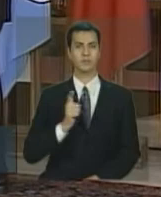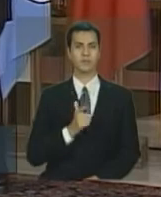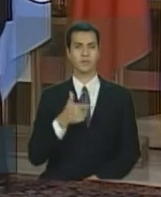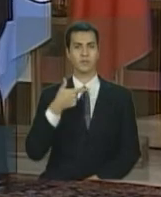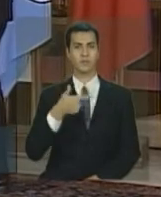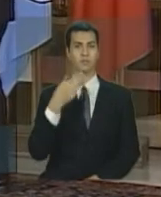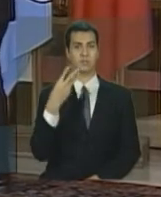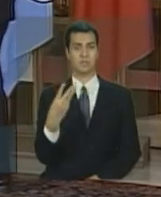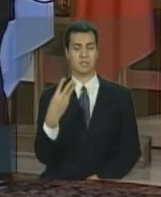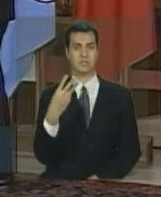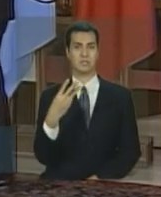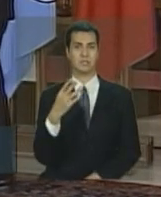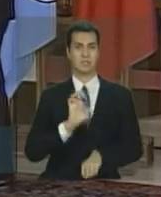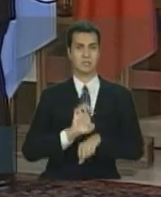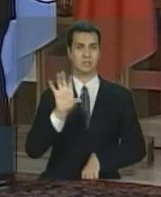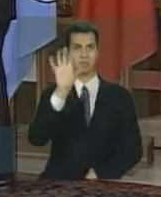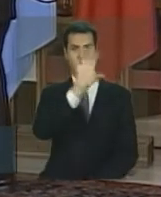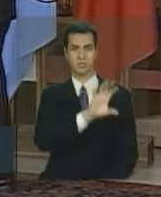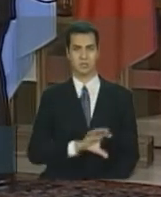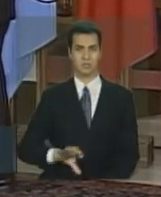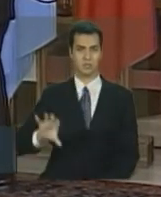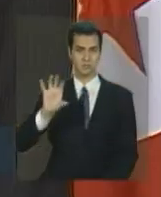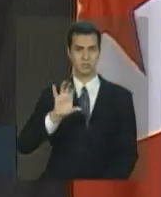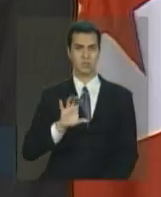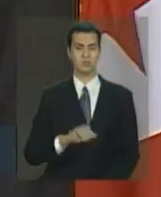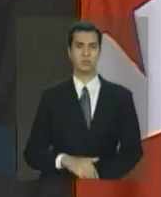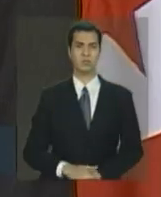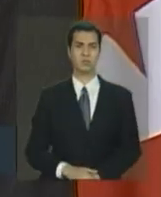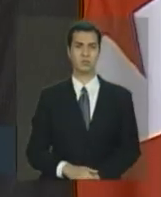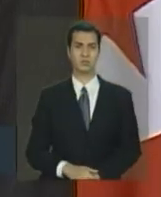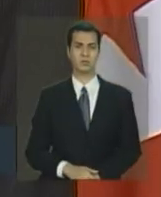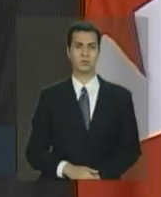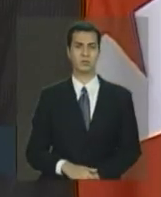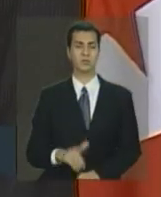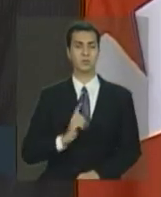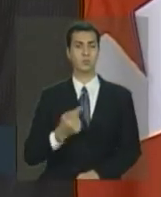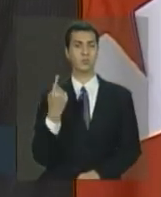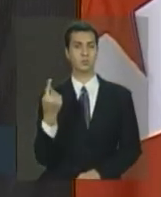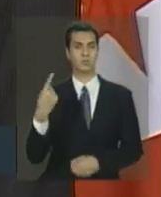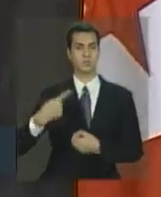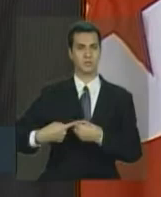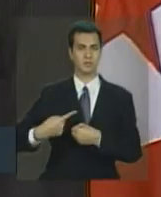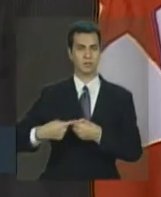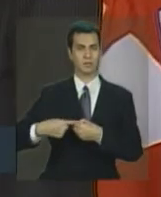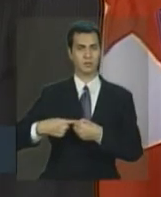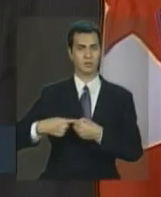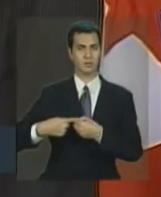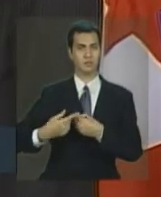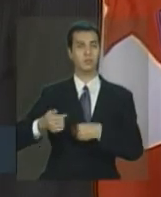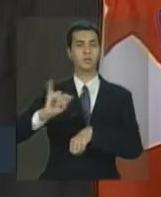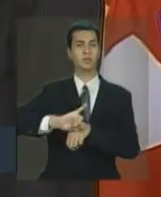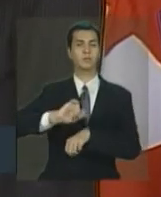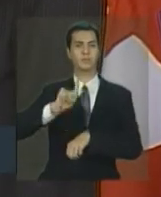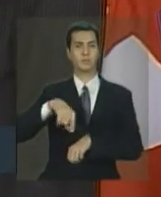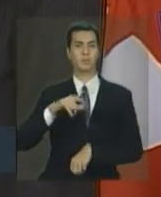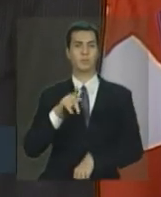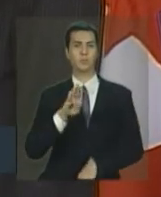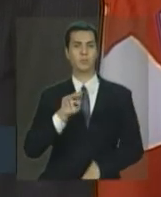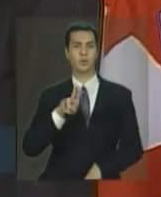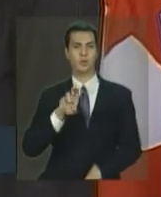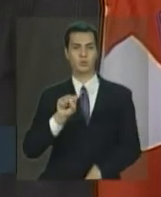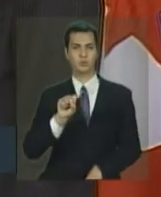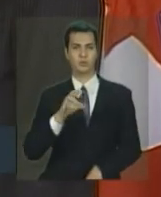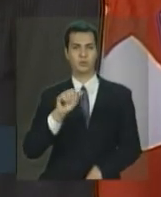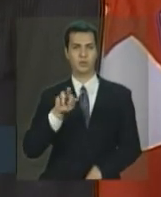23 províncias. É uma cidade autônoma e uma cidade autônoma que é a sua capital, Buenos Aires. É